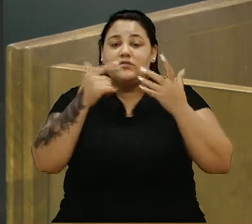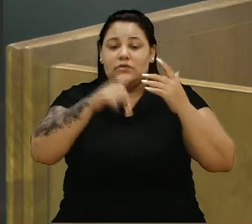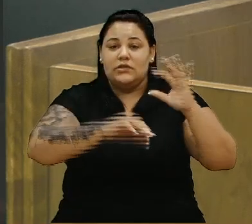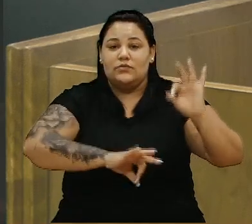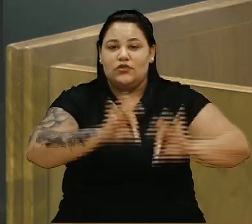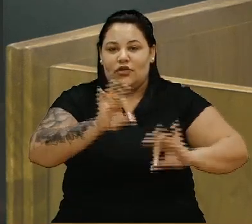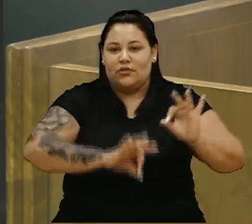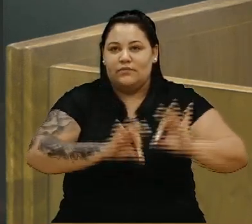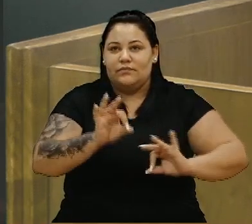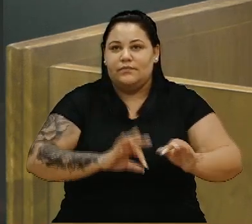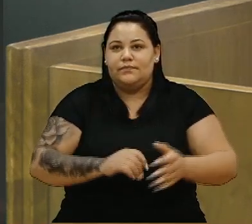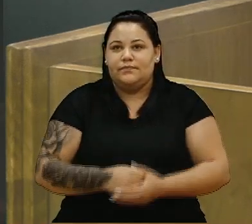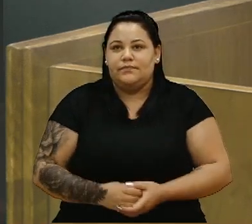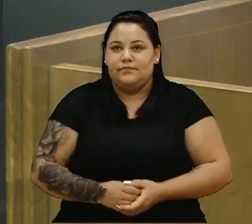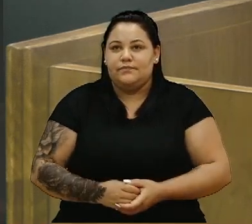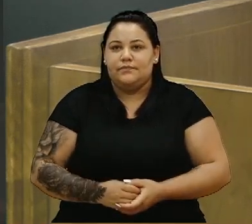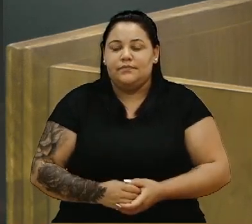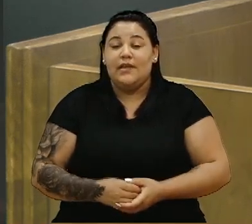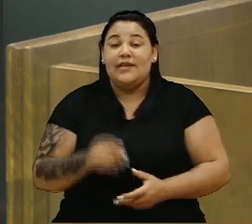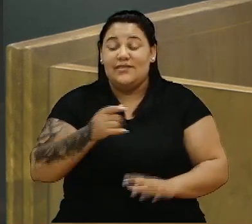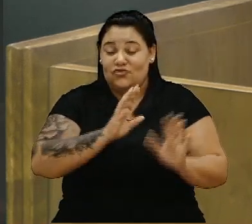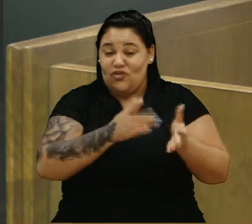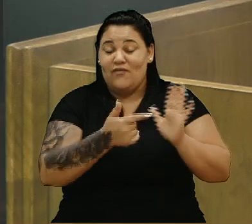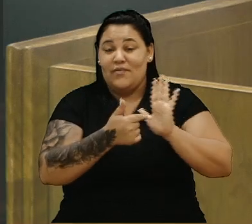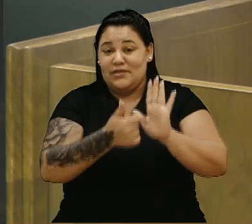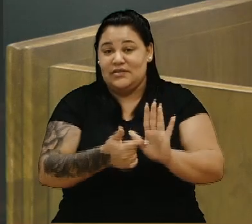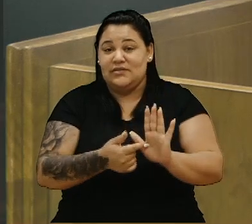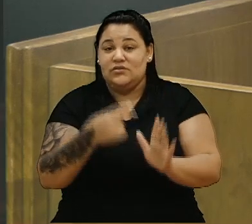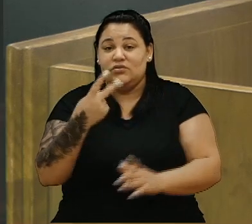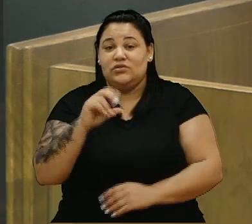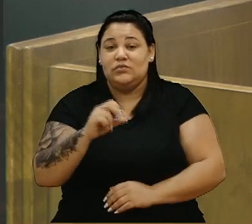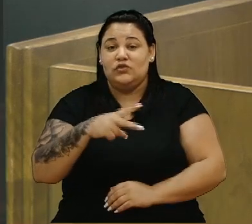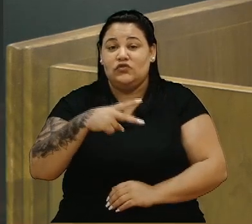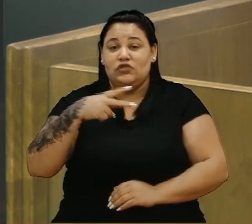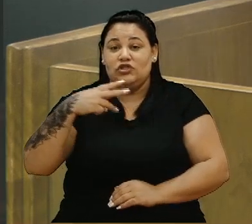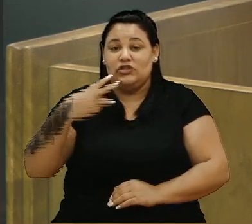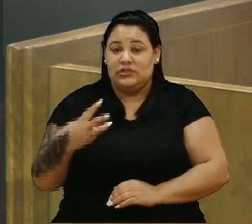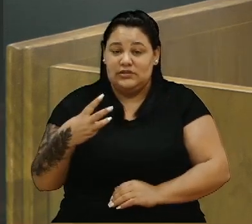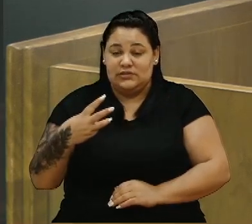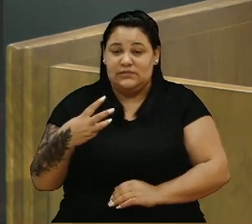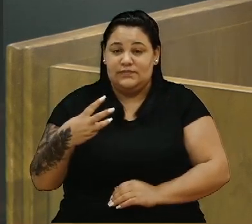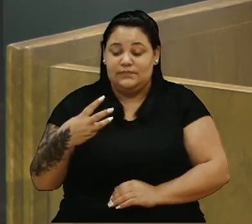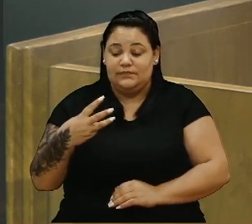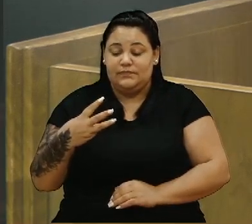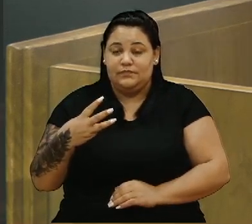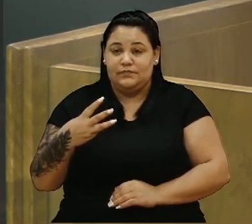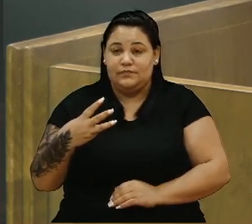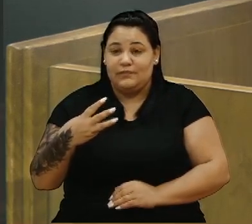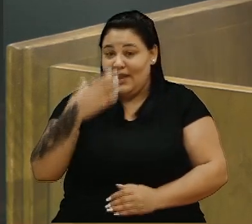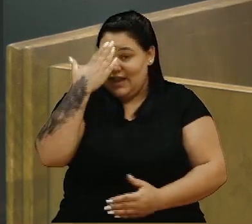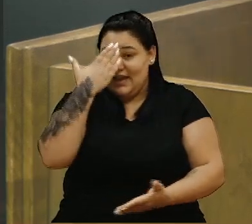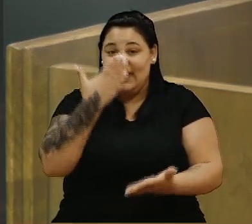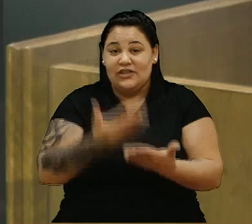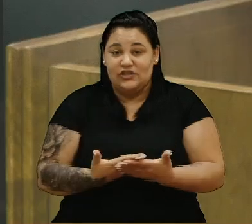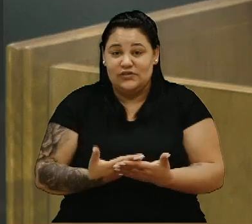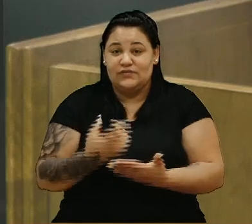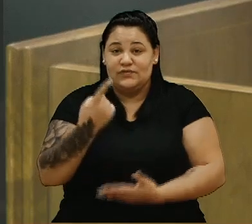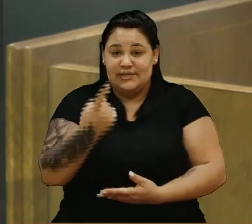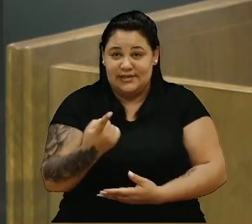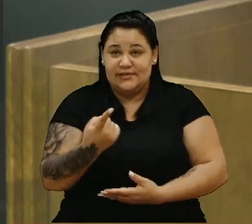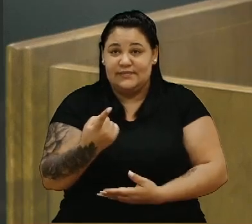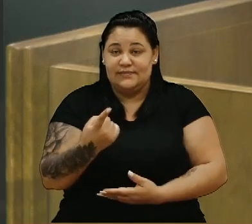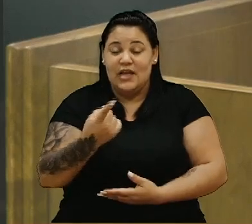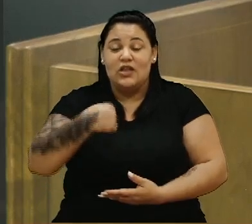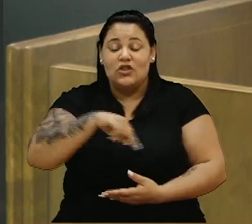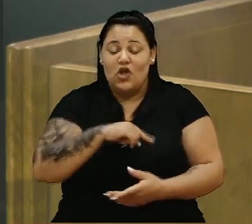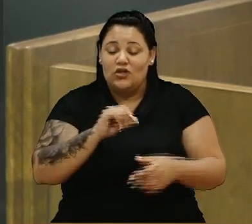projeto? Ele foi apresentado em 2023. Acreditem vocês, foi para o IGAN, nós